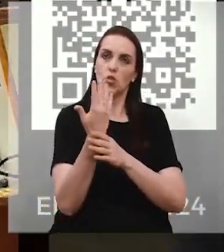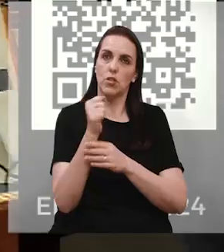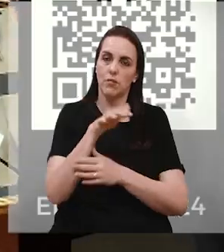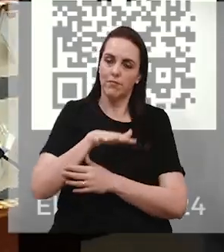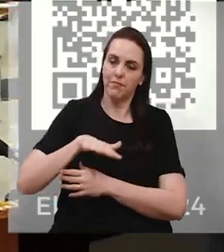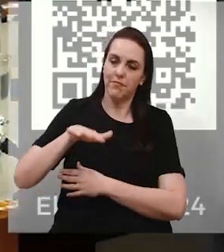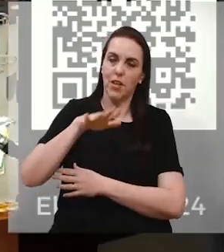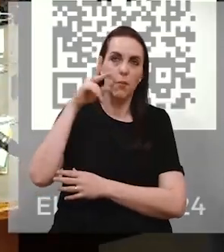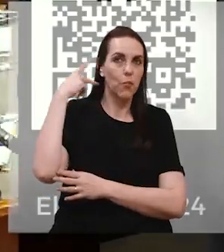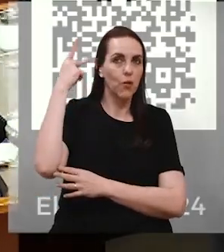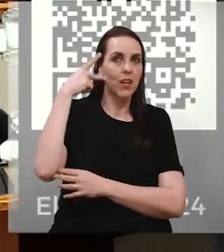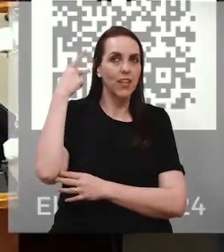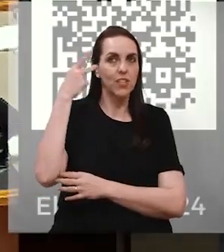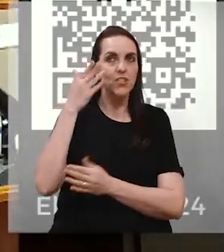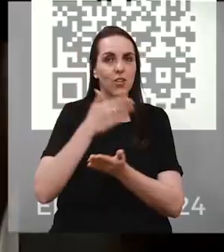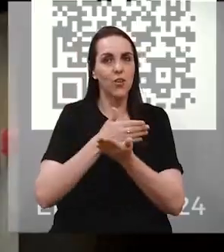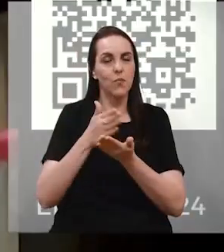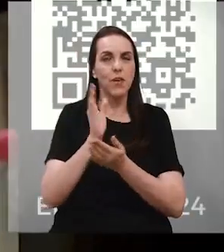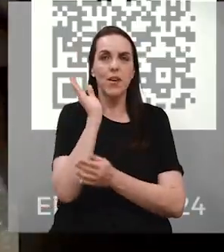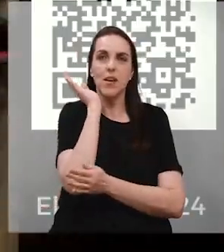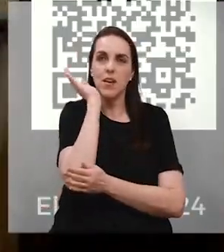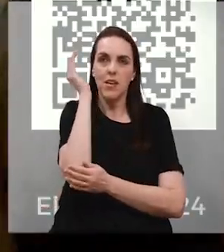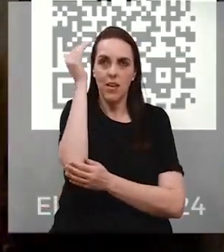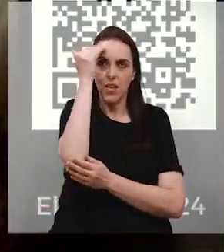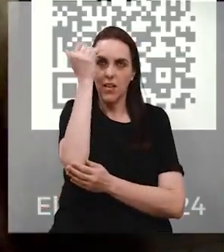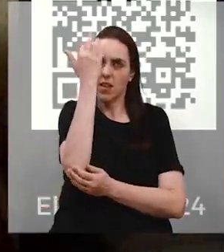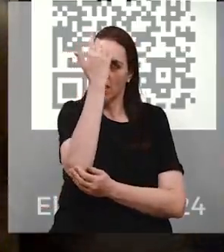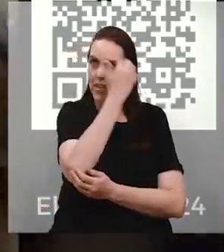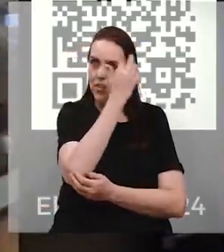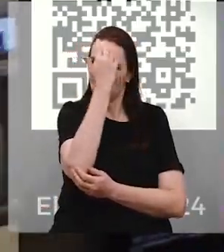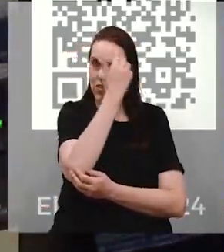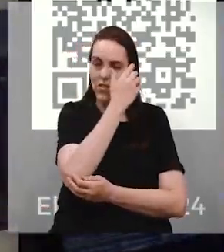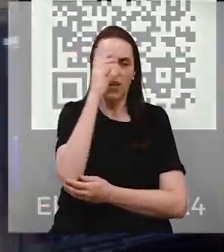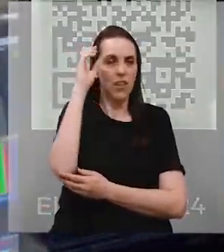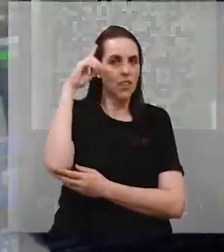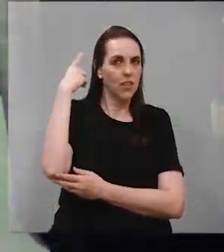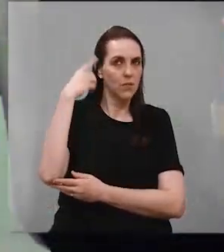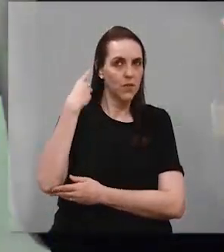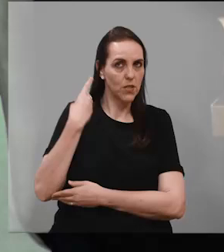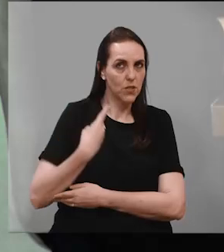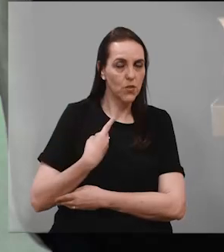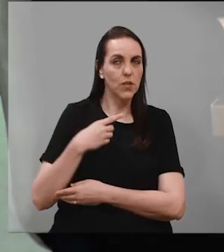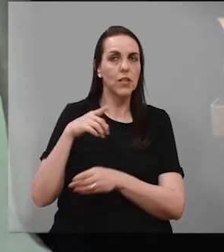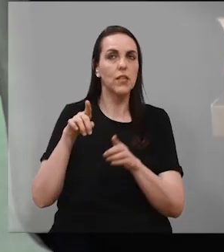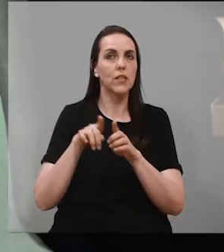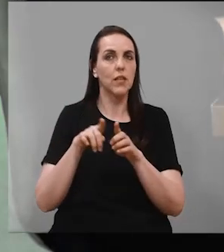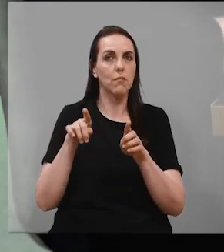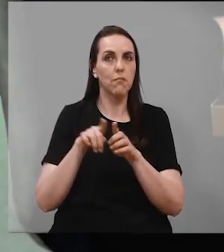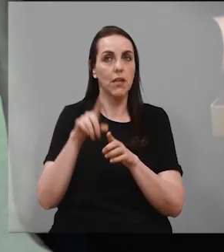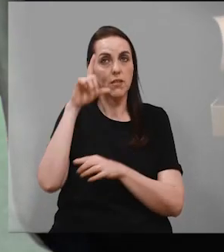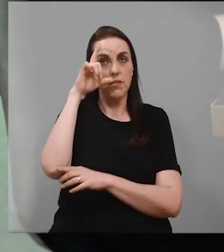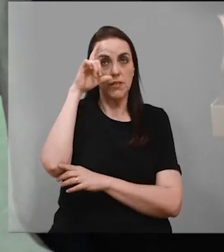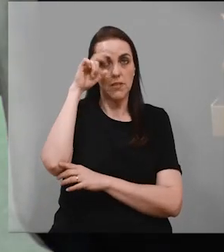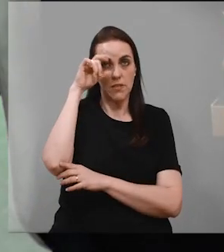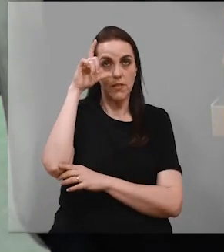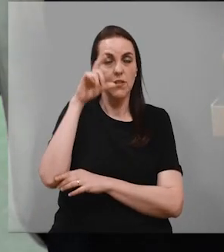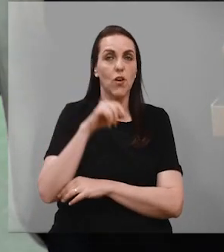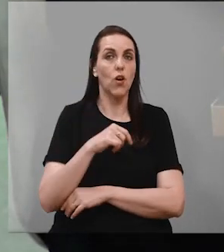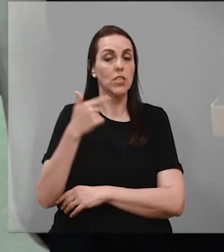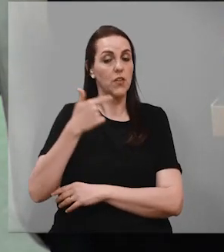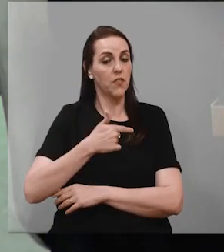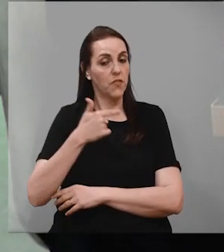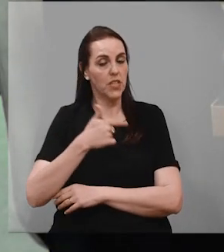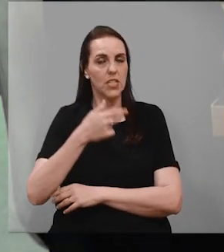cenário, nesta casa, né? Felipe Gremelmaier, o Adilode Domênico, a Denise Pessoa e também o Maurício Scalco, os